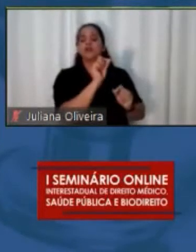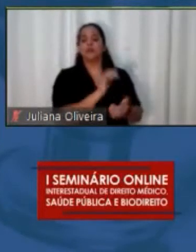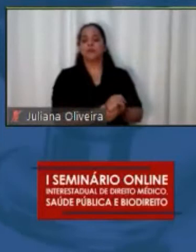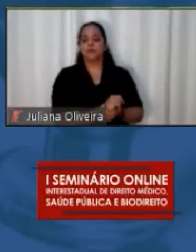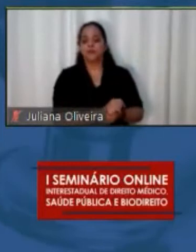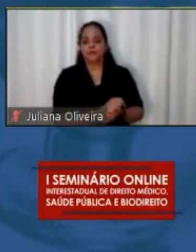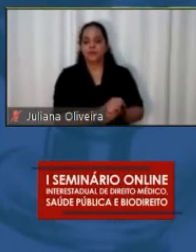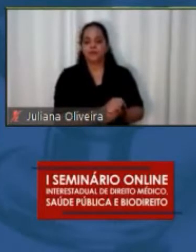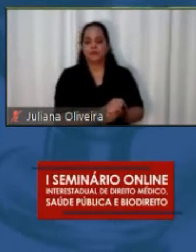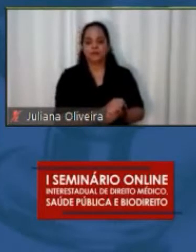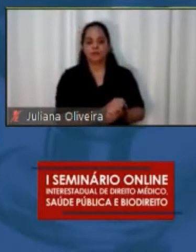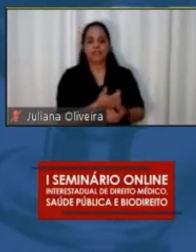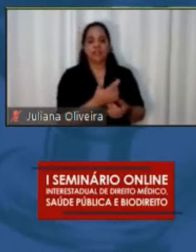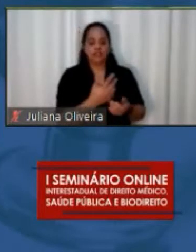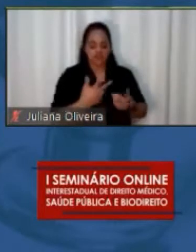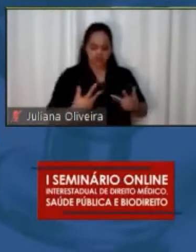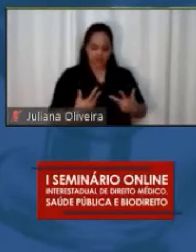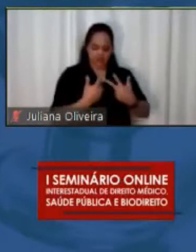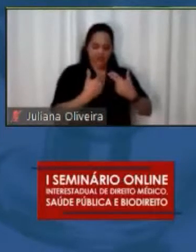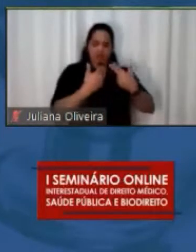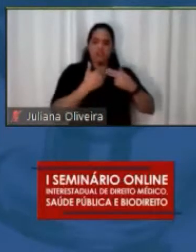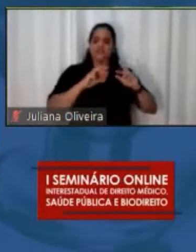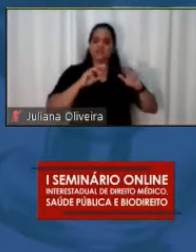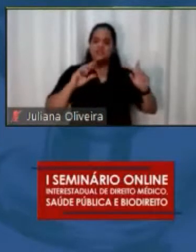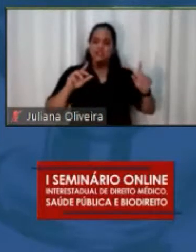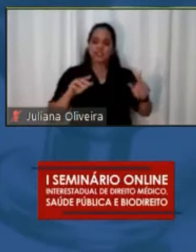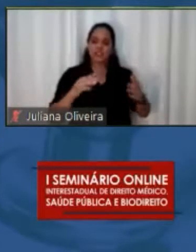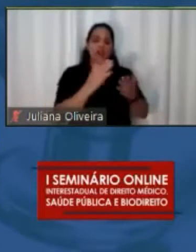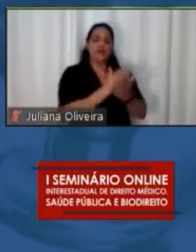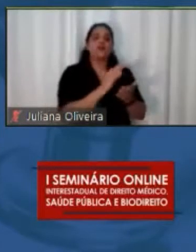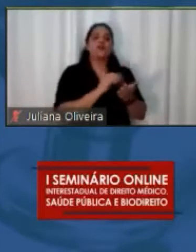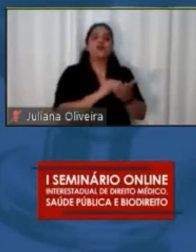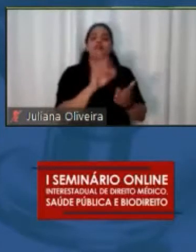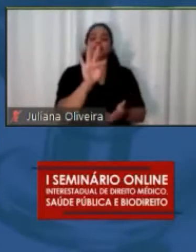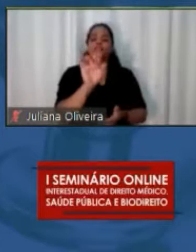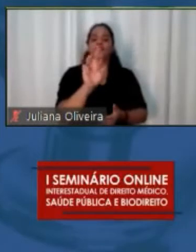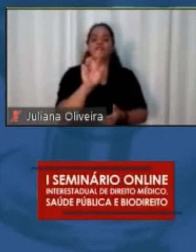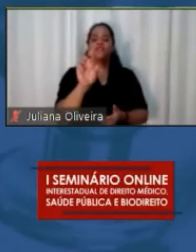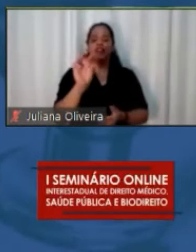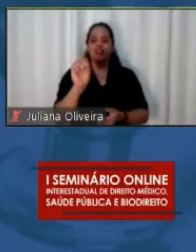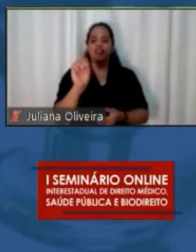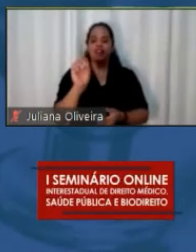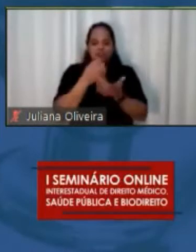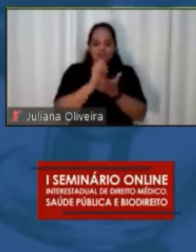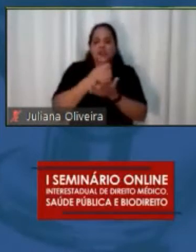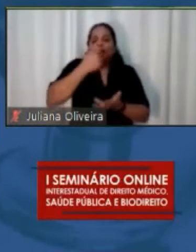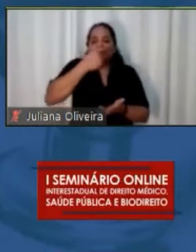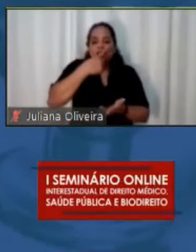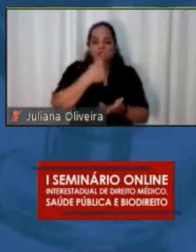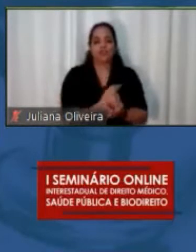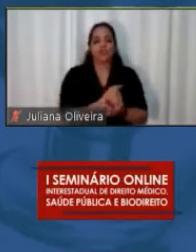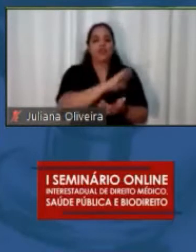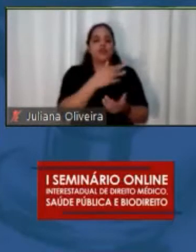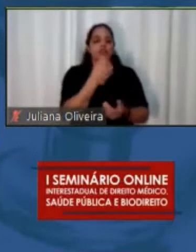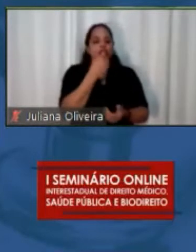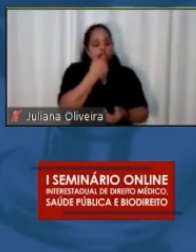cirurgia bariátrica, em que tinham deficiência de ferro. Nesses pacientes, foi administrado carboximaltose de ferro, e o resultado